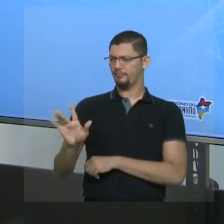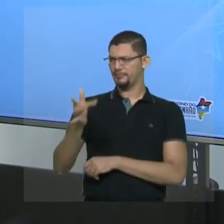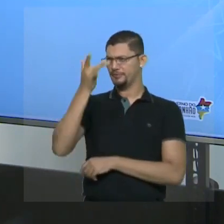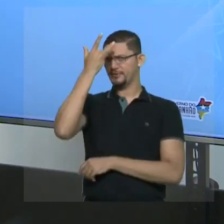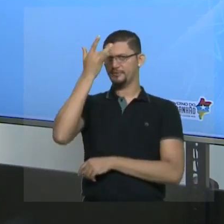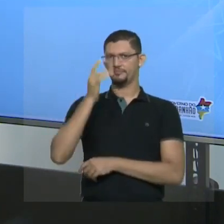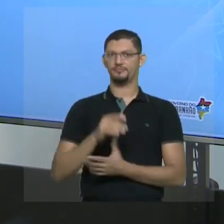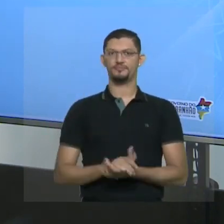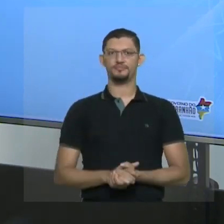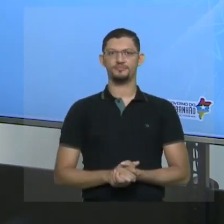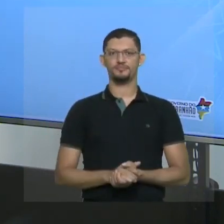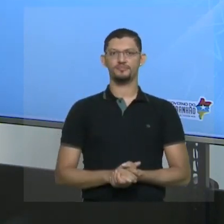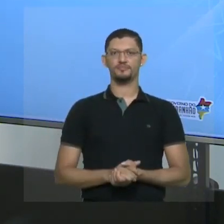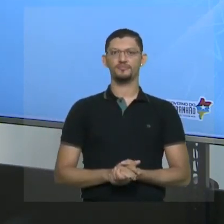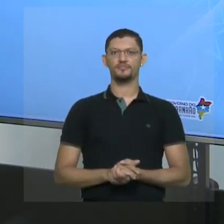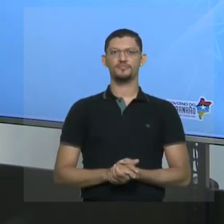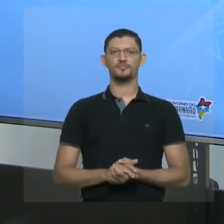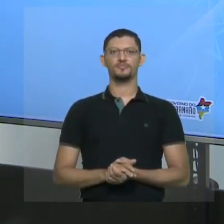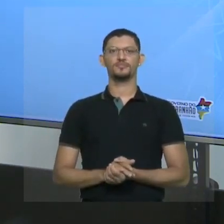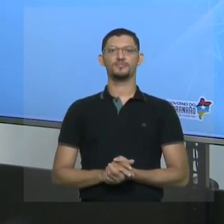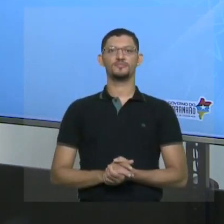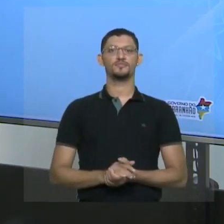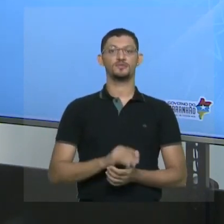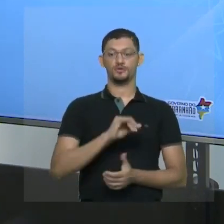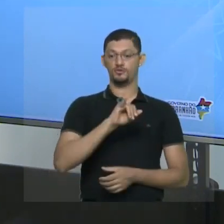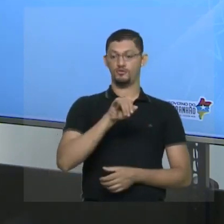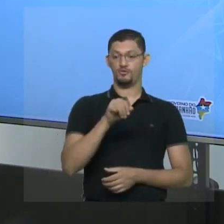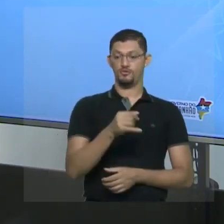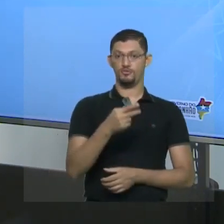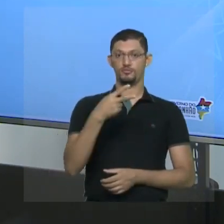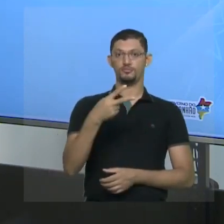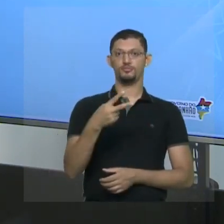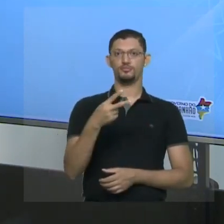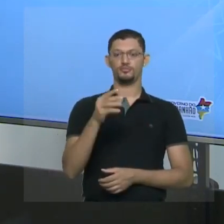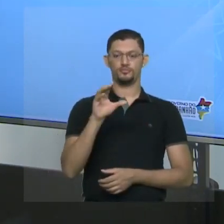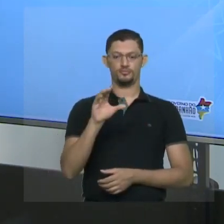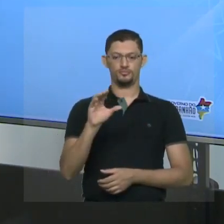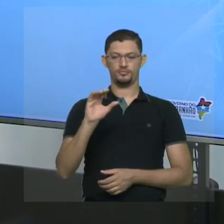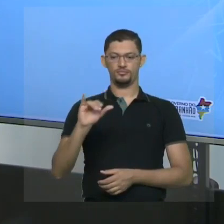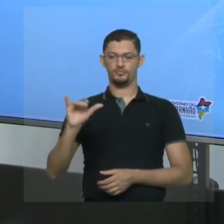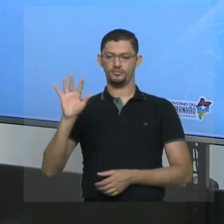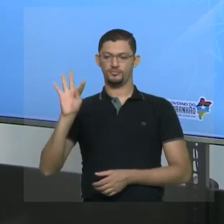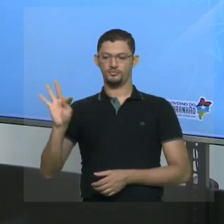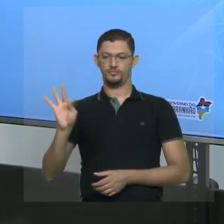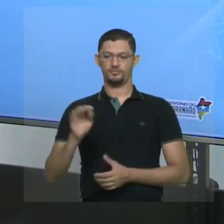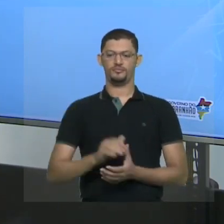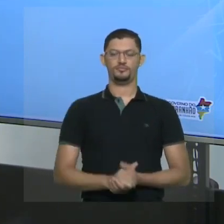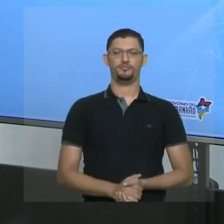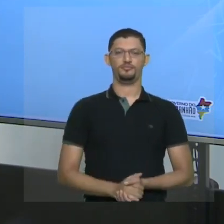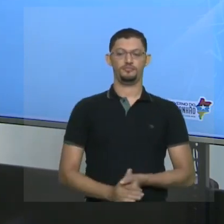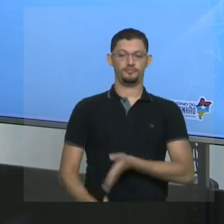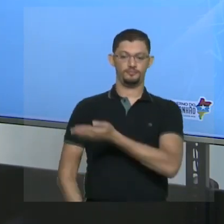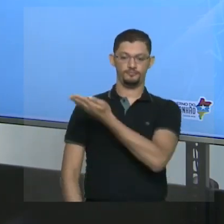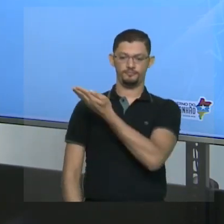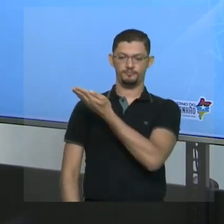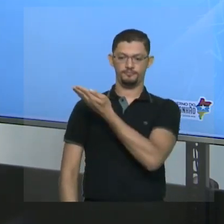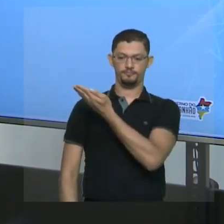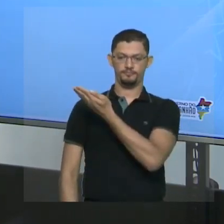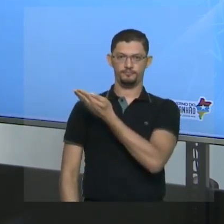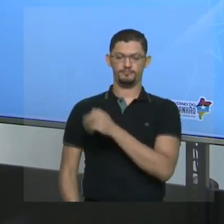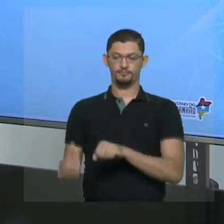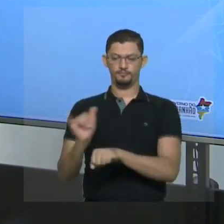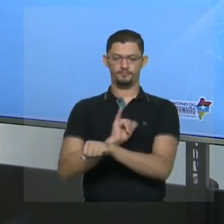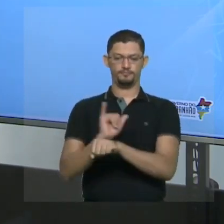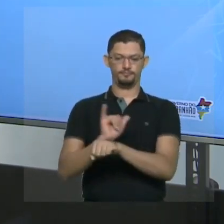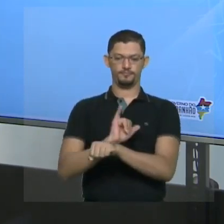fórmula, ele vai lembrar, já citei, JCIT, juro é o capital vezes a taxa vezes o tempo. Uma estratégia para a